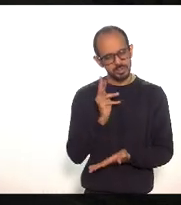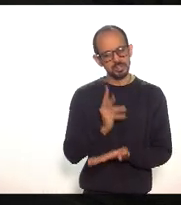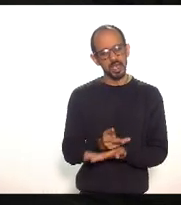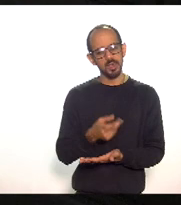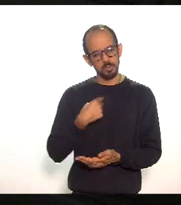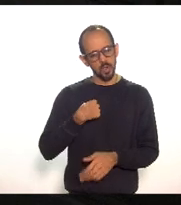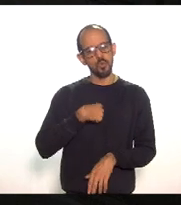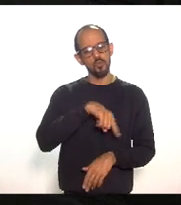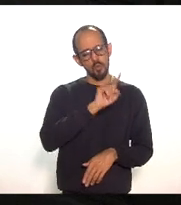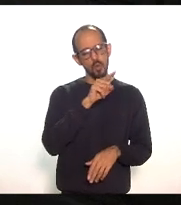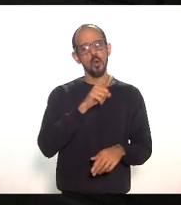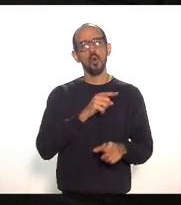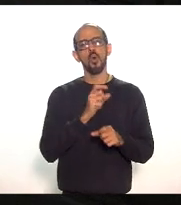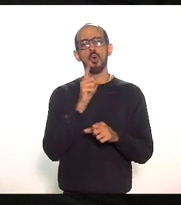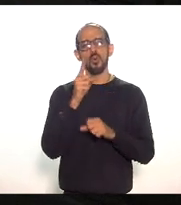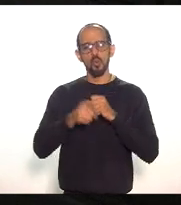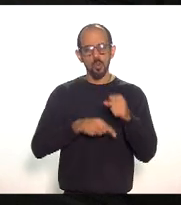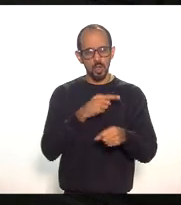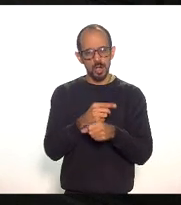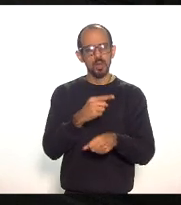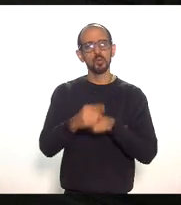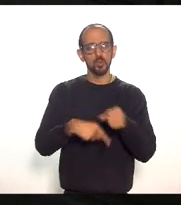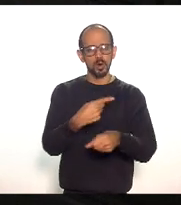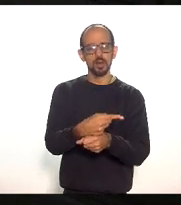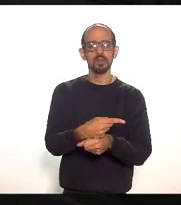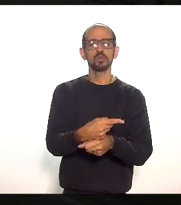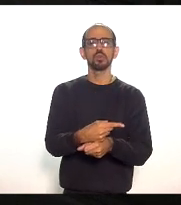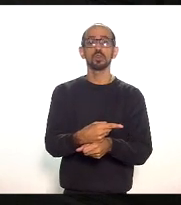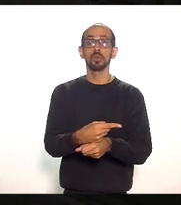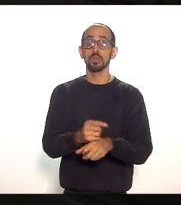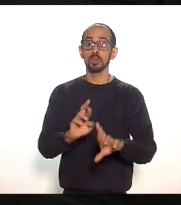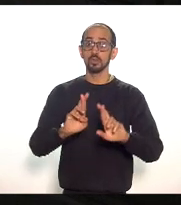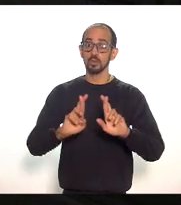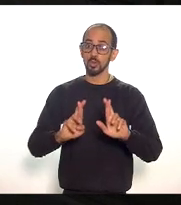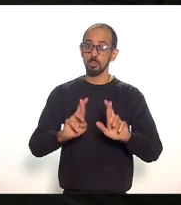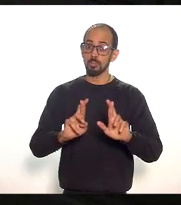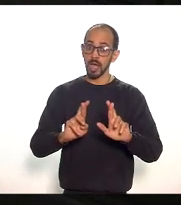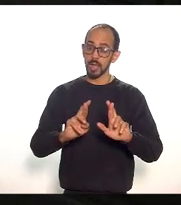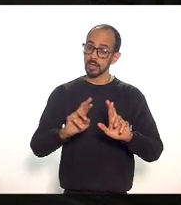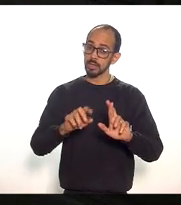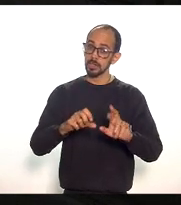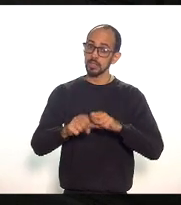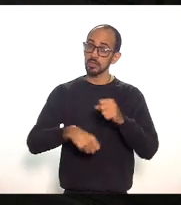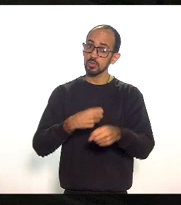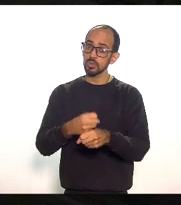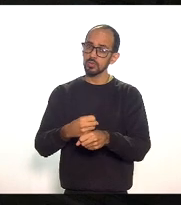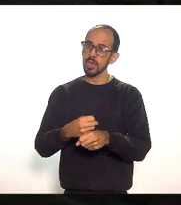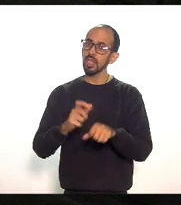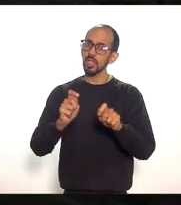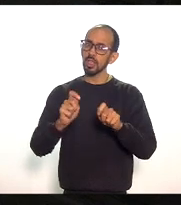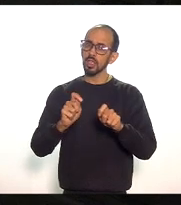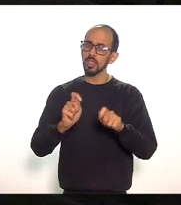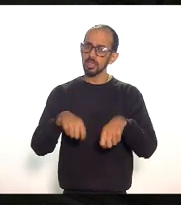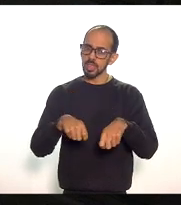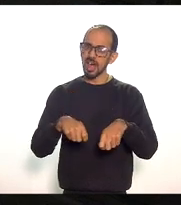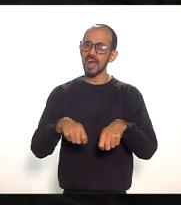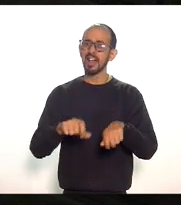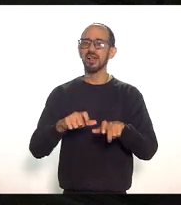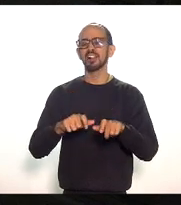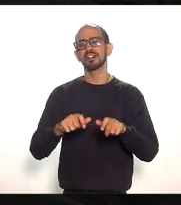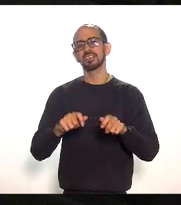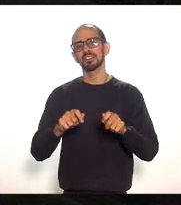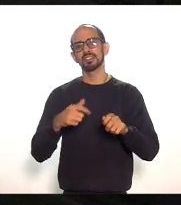quando posso, e esperamos que o próximo Corpus Christi a gente tenha uma situação sanitária